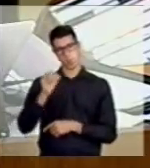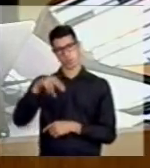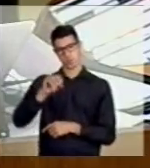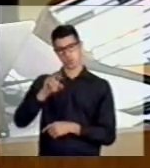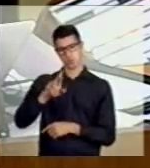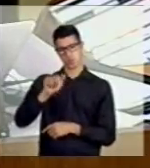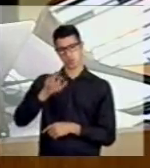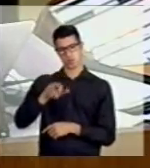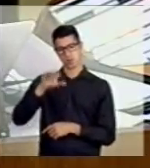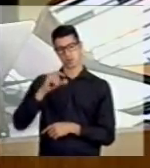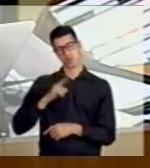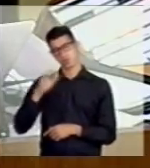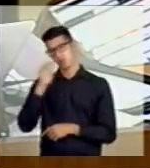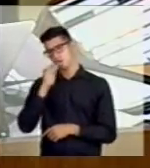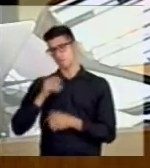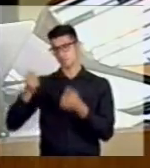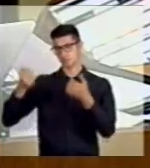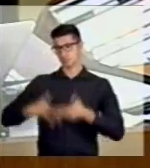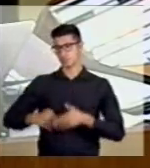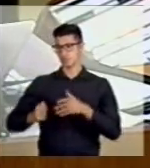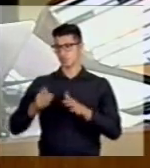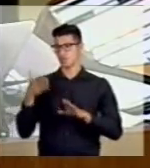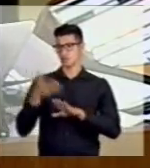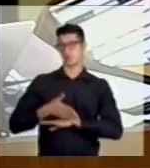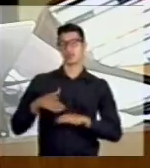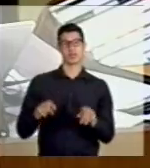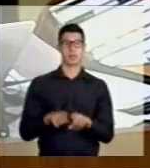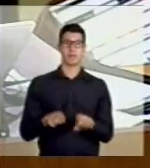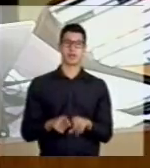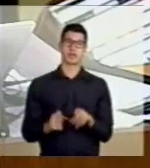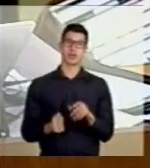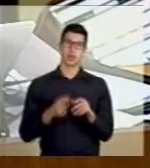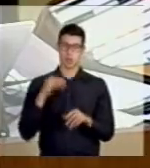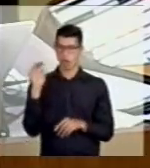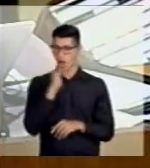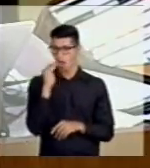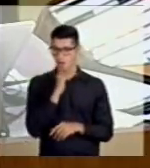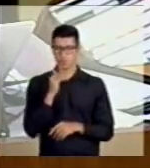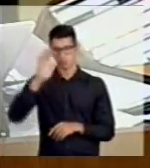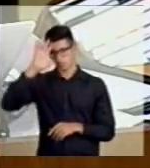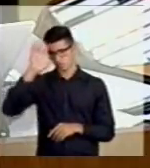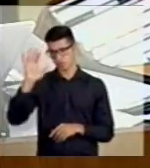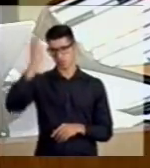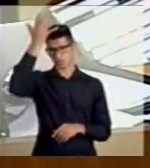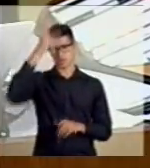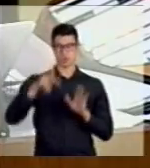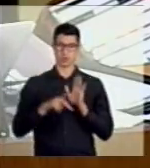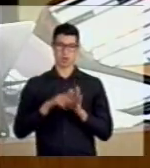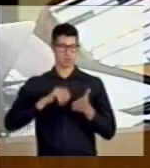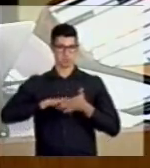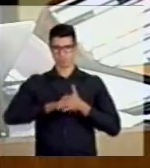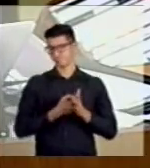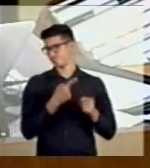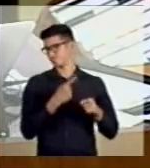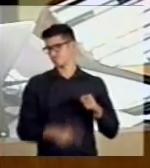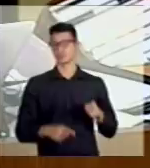breve menção a esta intervenção e procurarei encaminhar uma solução para esta objeção.